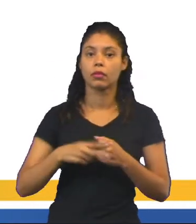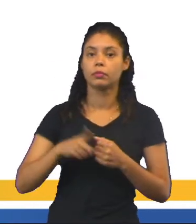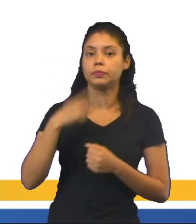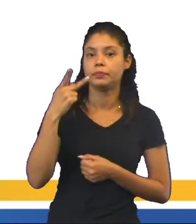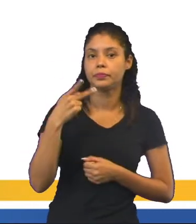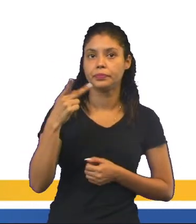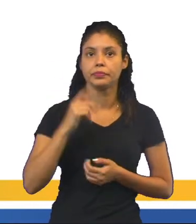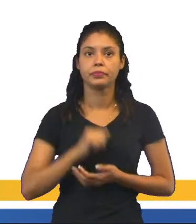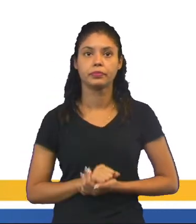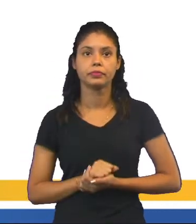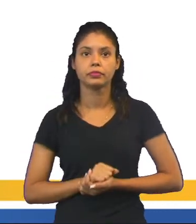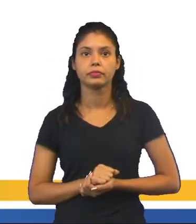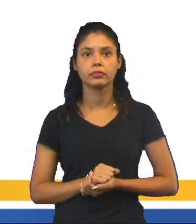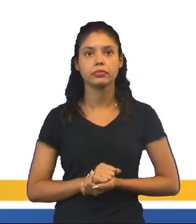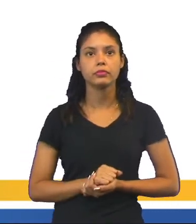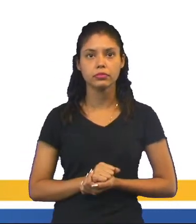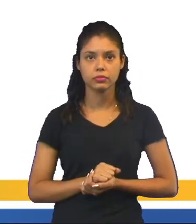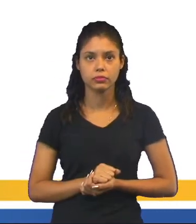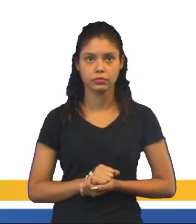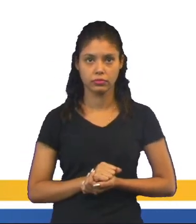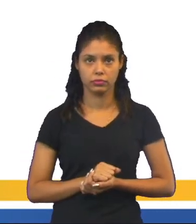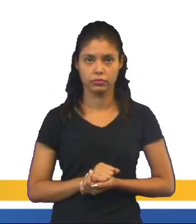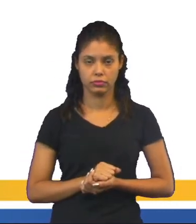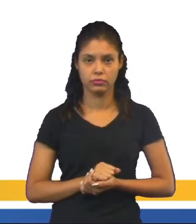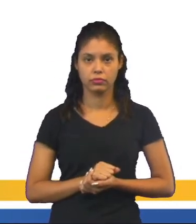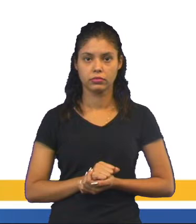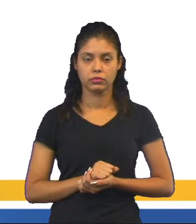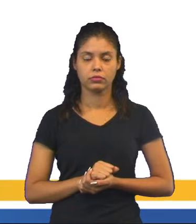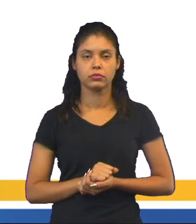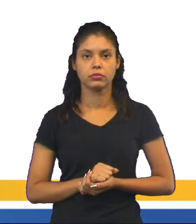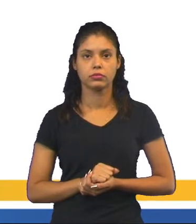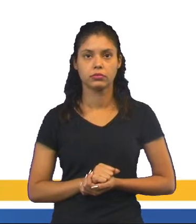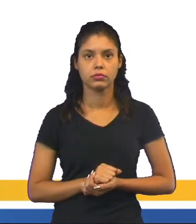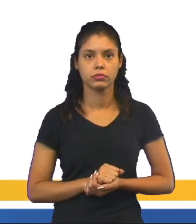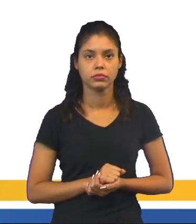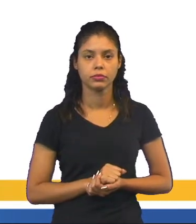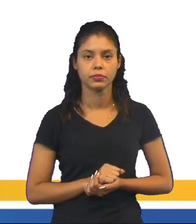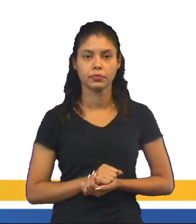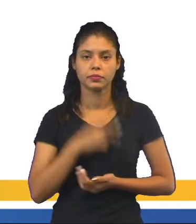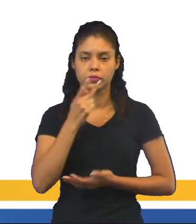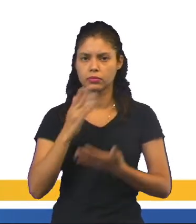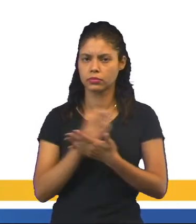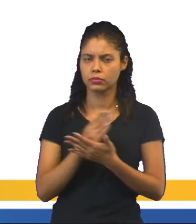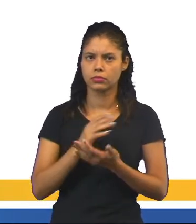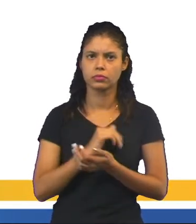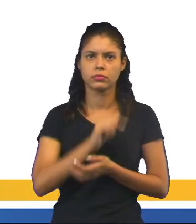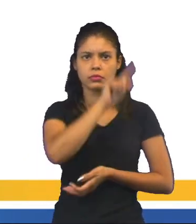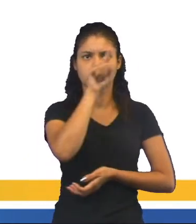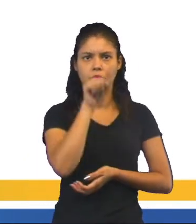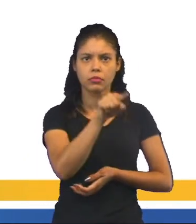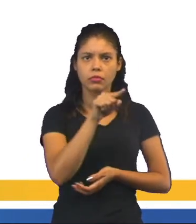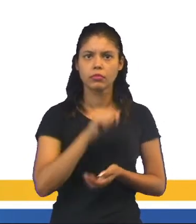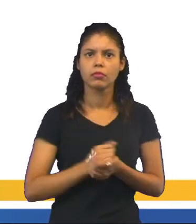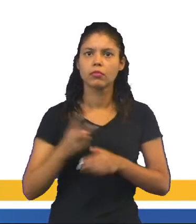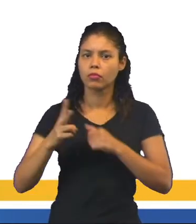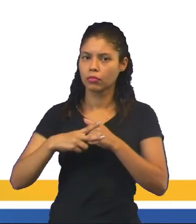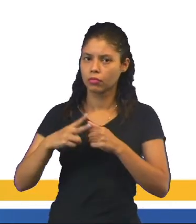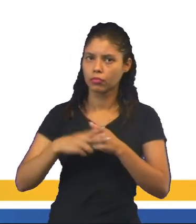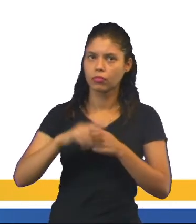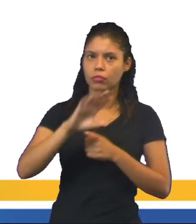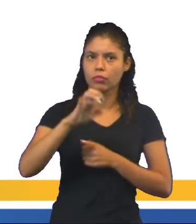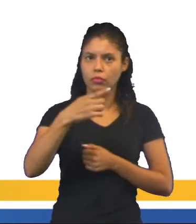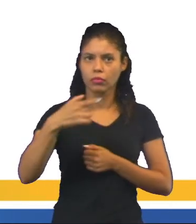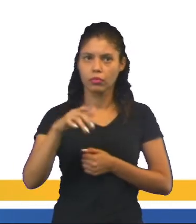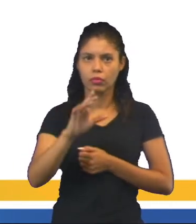verbo falar, também é um verbo de enunciação. A gente vai indicar a fala de alguém, né? Exclamou, também é muito usado